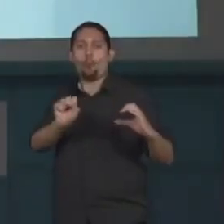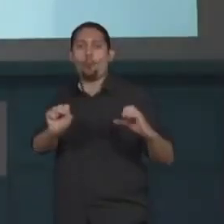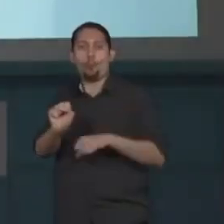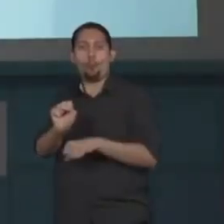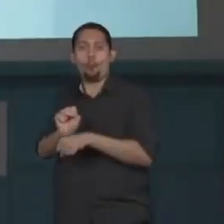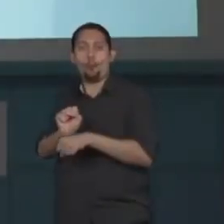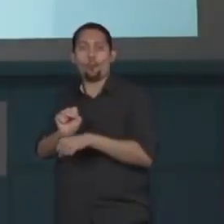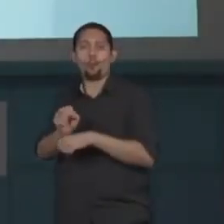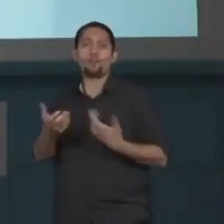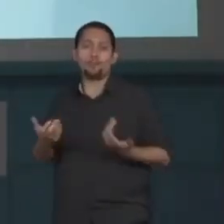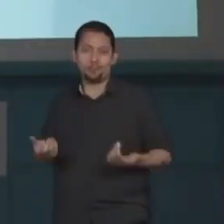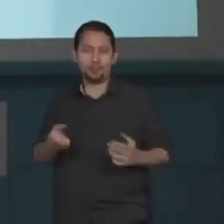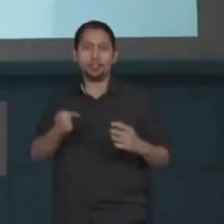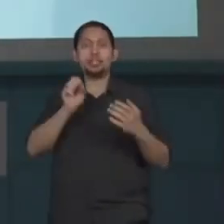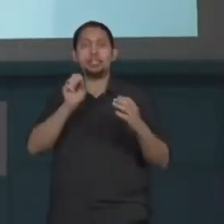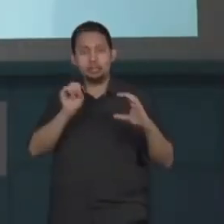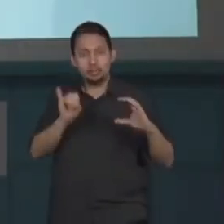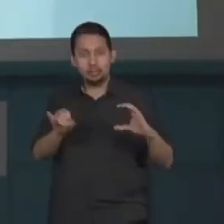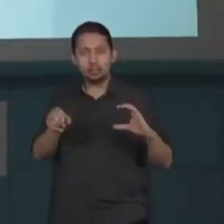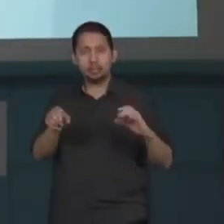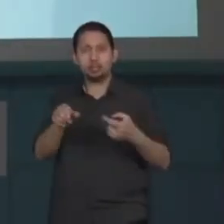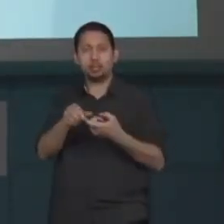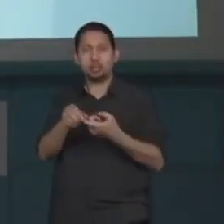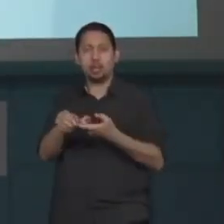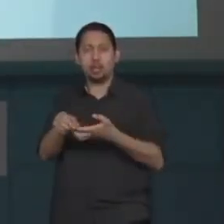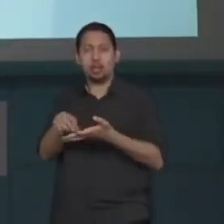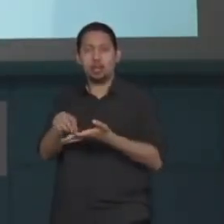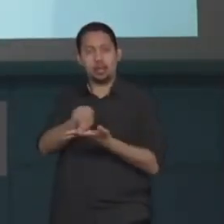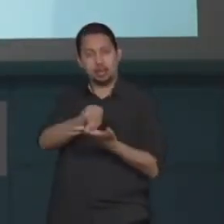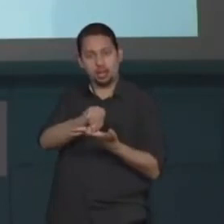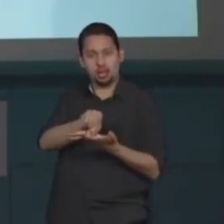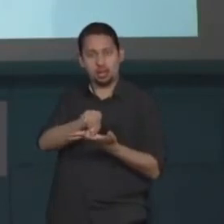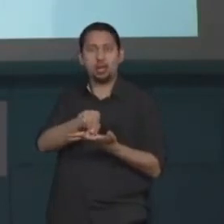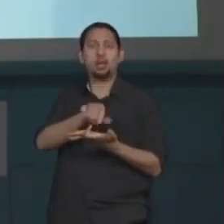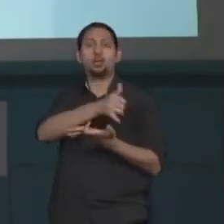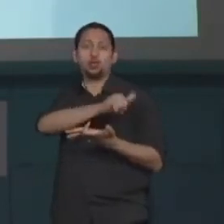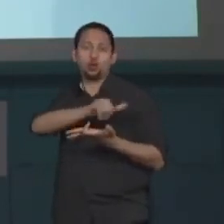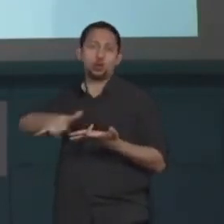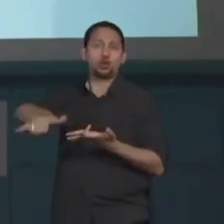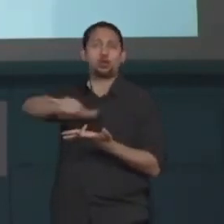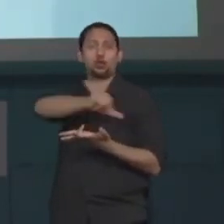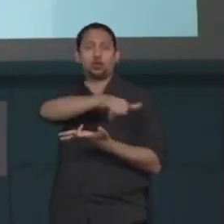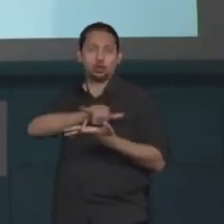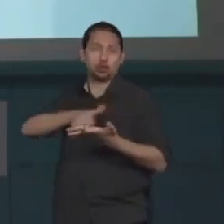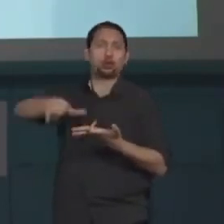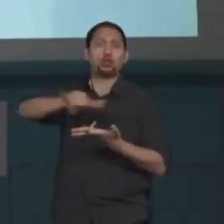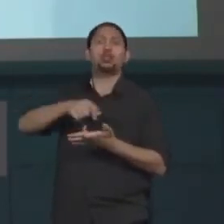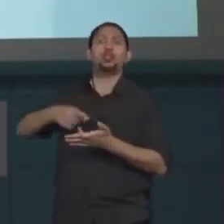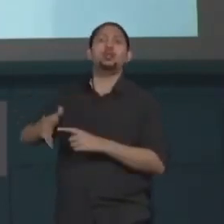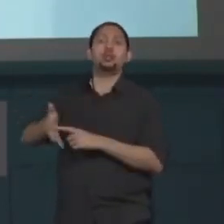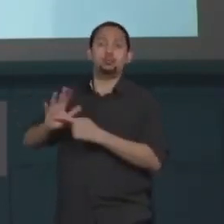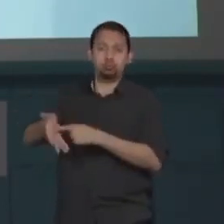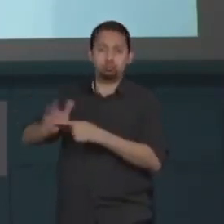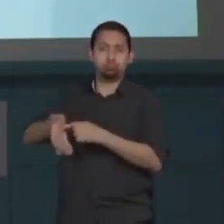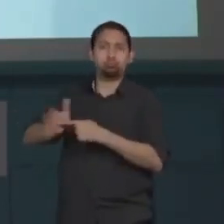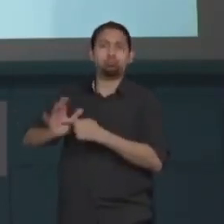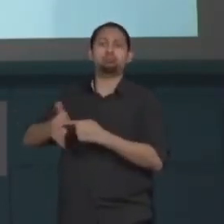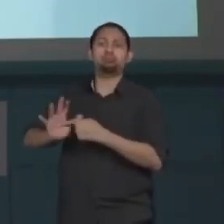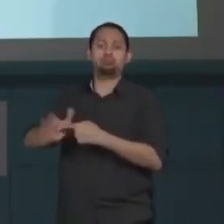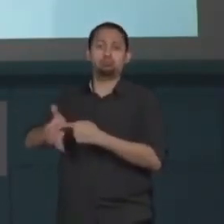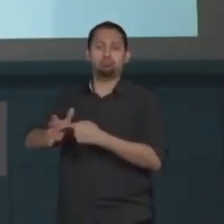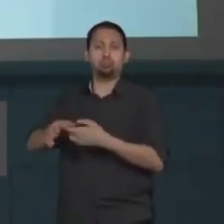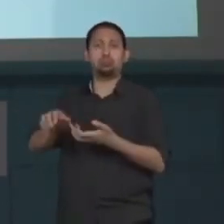desligado, a corrente elétrica não vai passar aqui, quer dizer, ela não vai circular, ela não vai fazer o movimento que ela